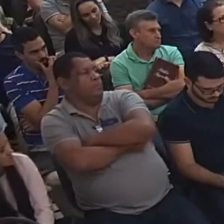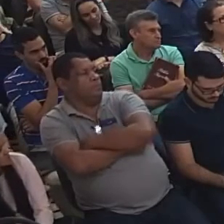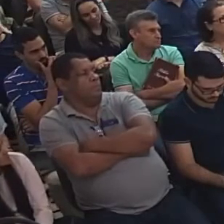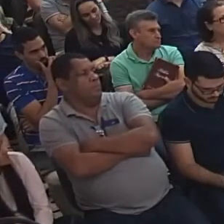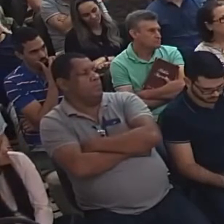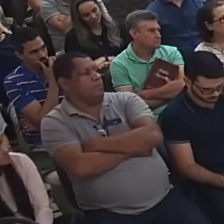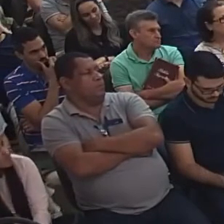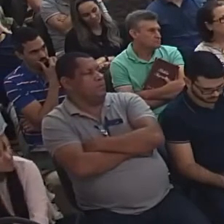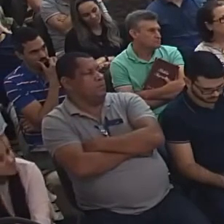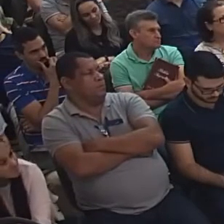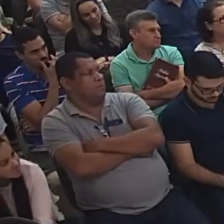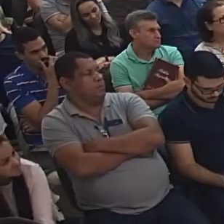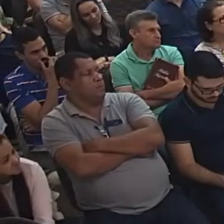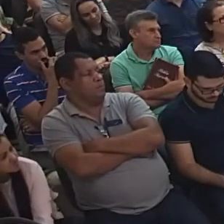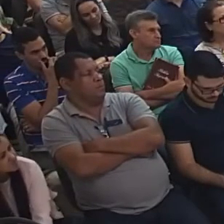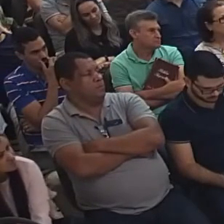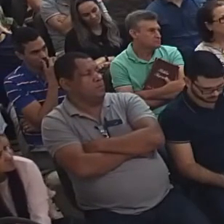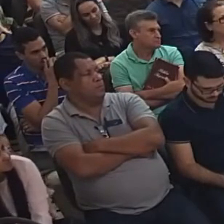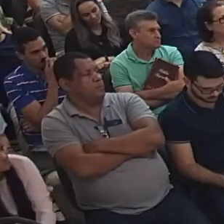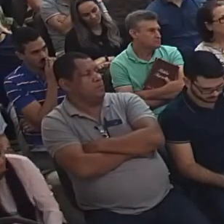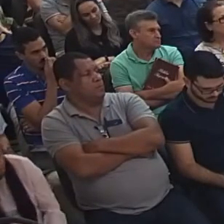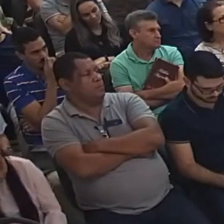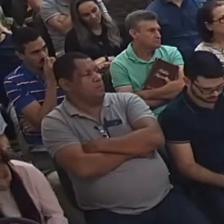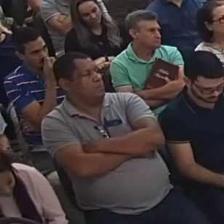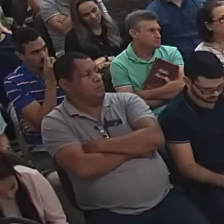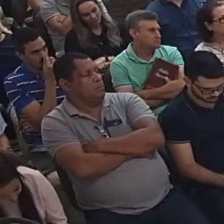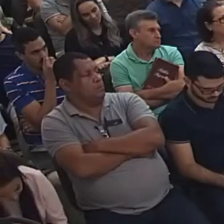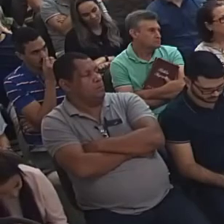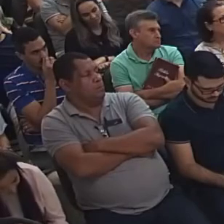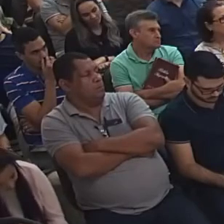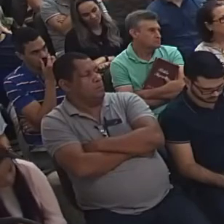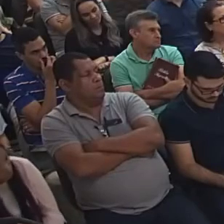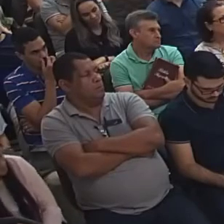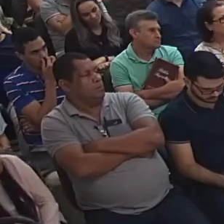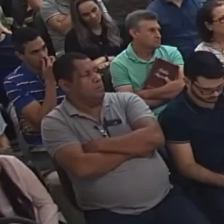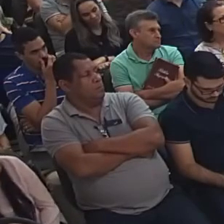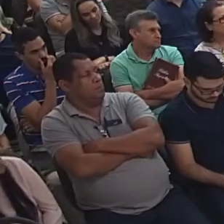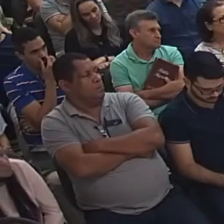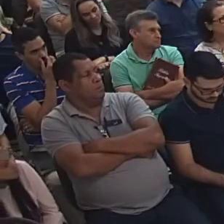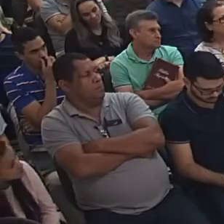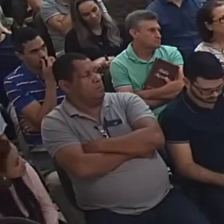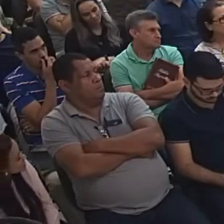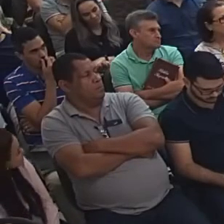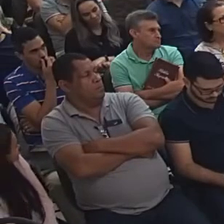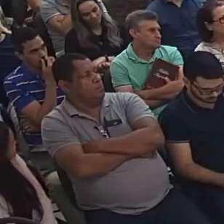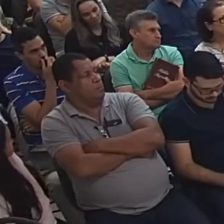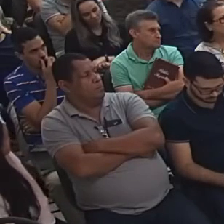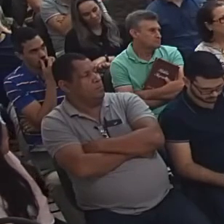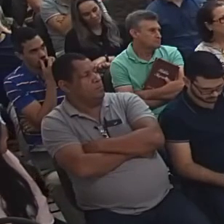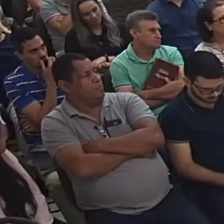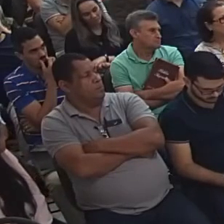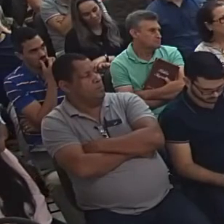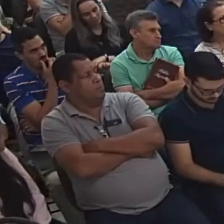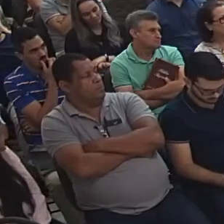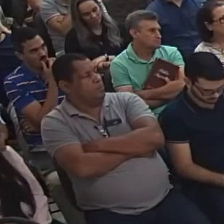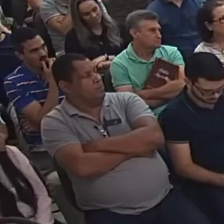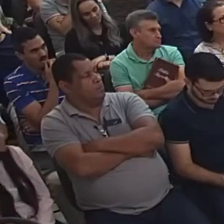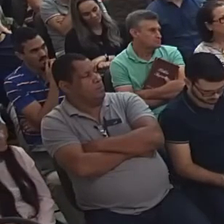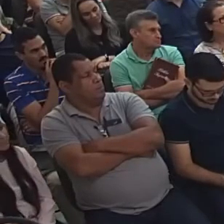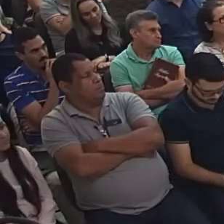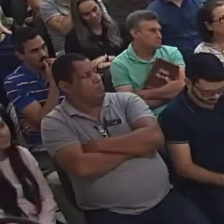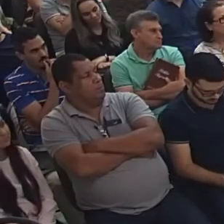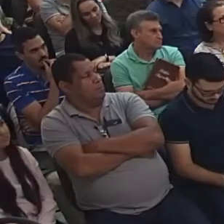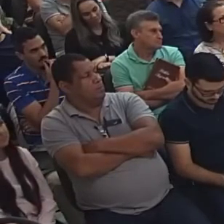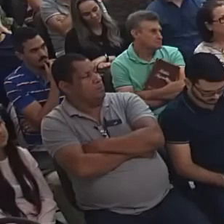ele deixa Deus ele deixa a casa de Deus ele deixa porque ele não tem base o pai foi superficial